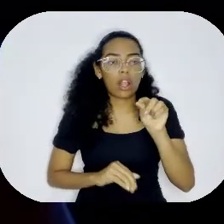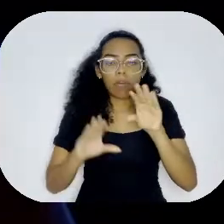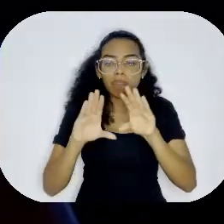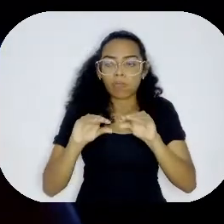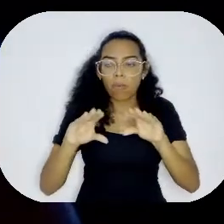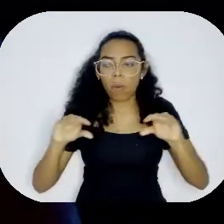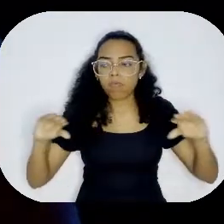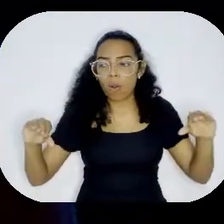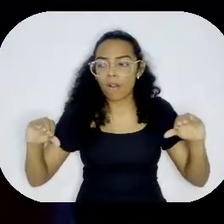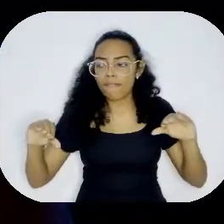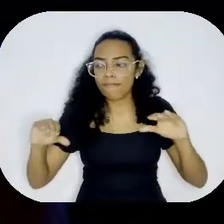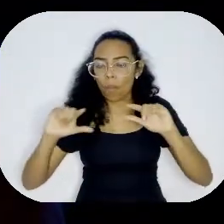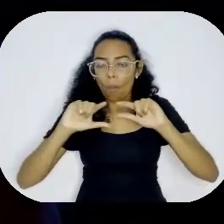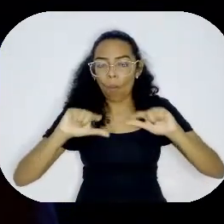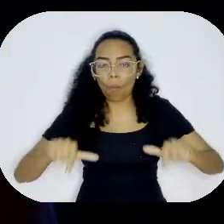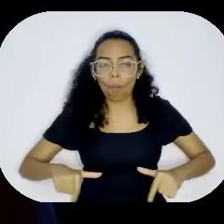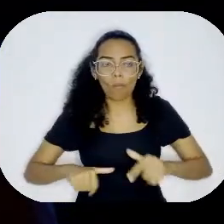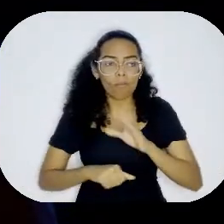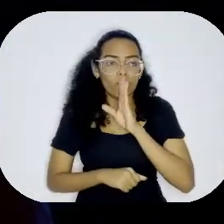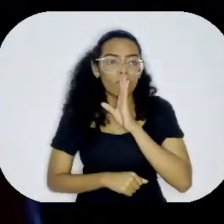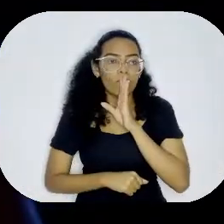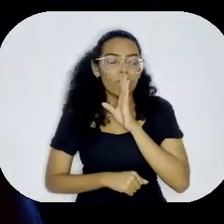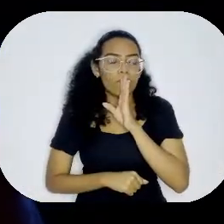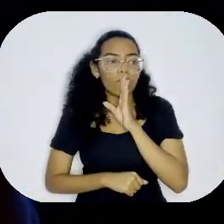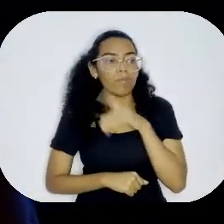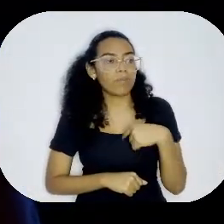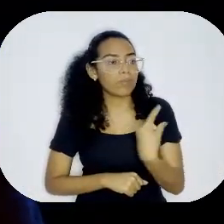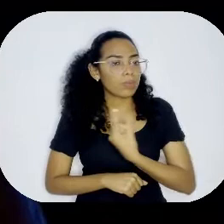Eu vejo o sofá laranja vazio,